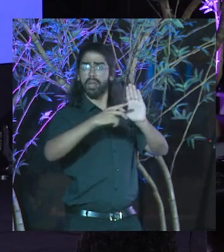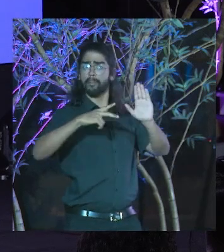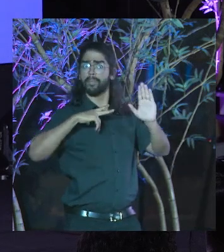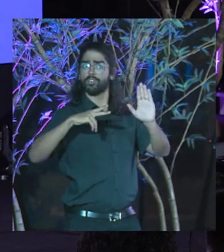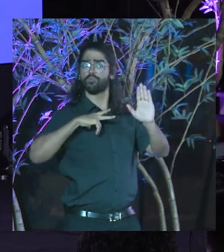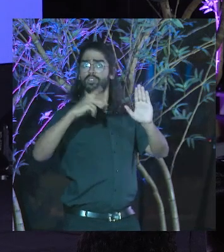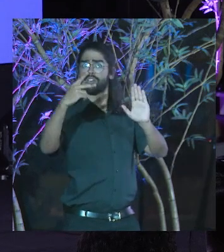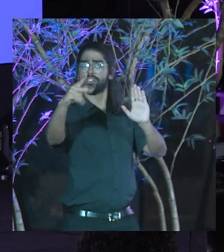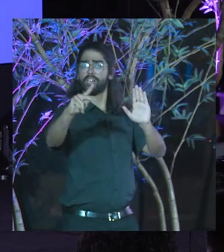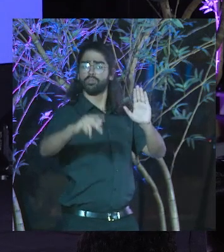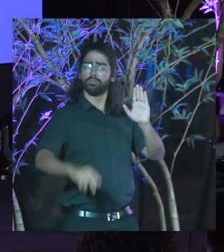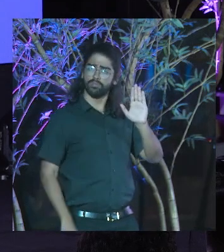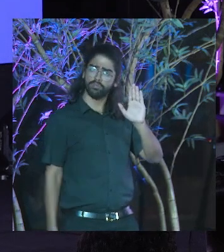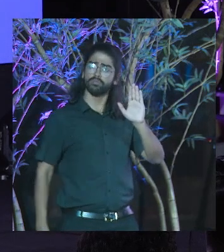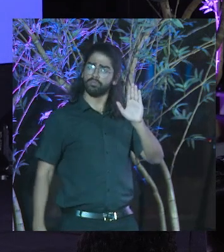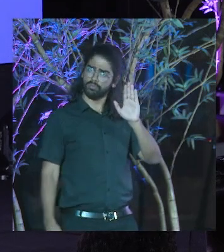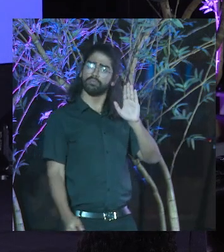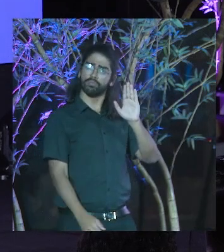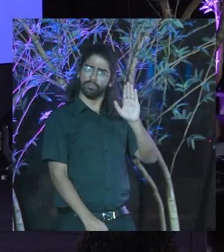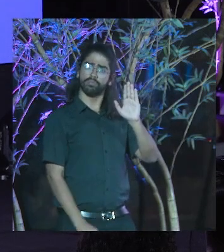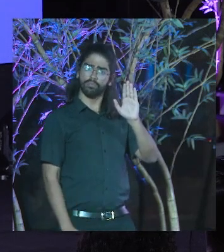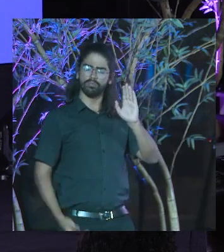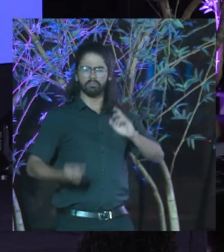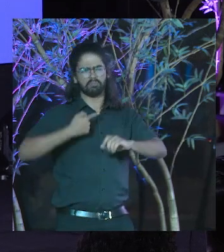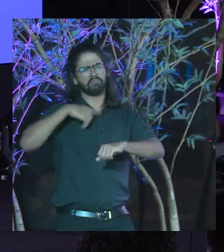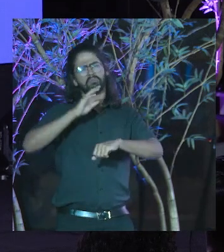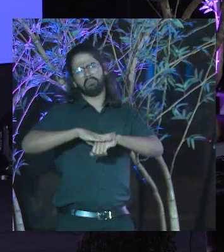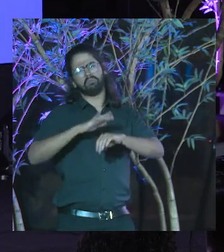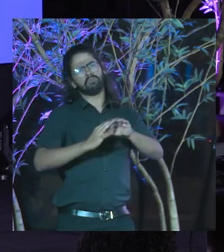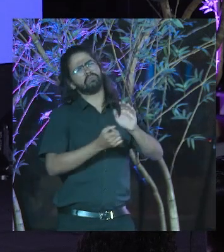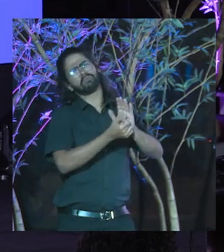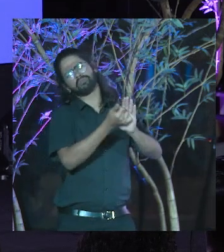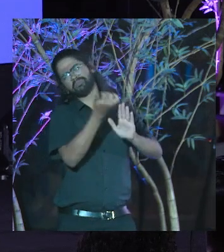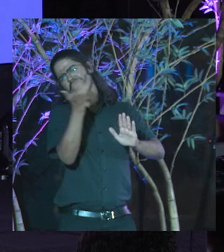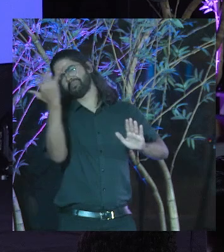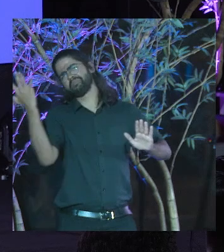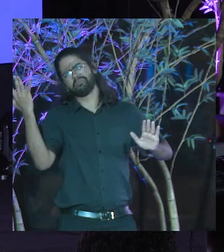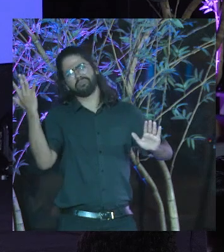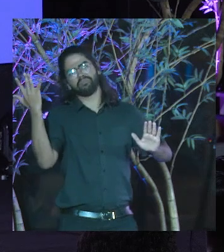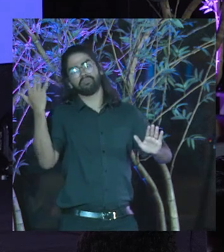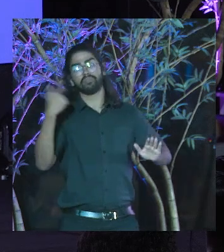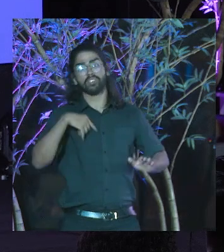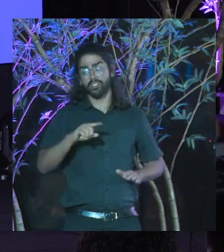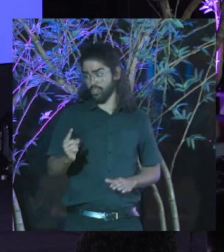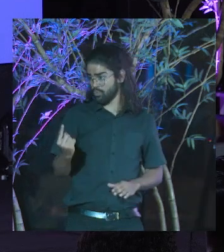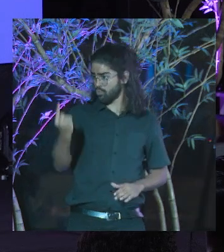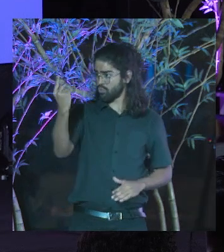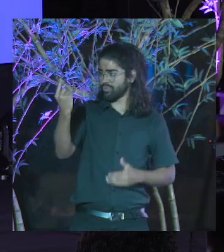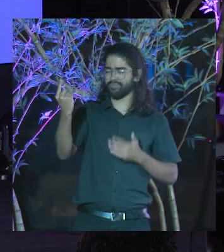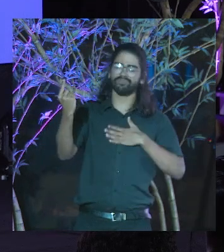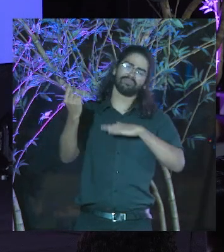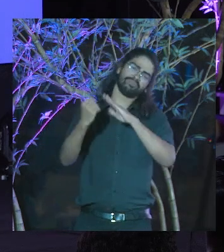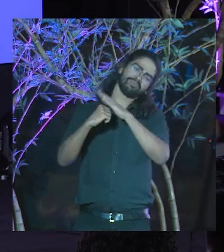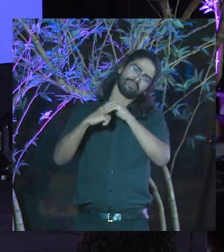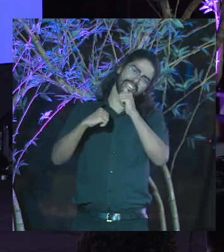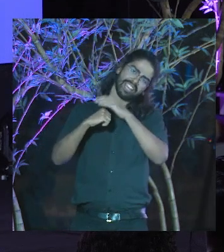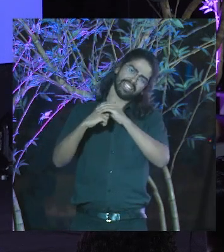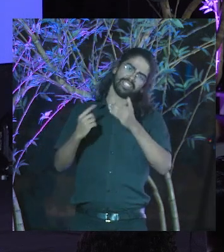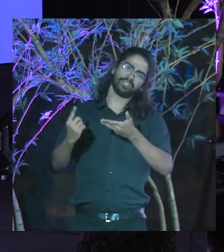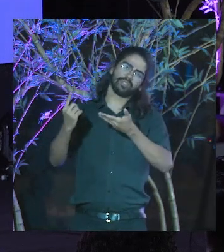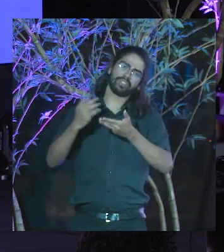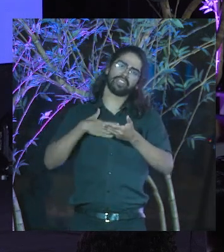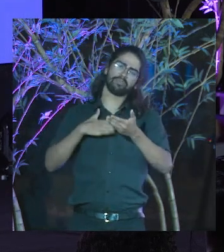artificial personalizado. Eu criei vários, tá? Eu tenho vários, e eu tenho um deles que eu trato com muito carinho, que